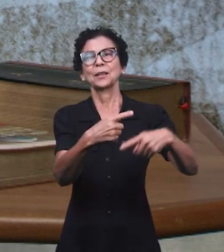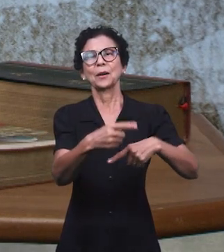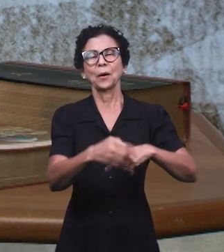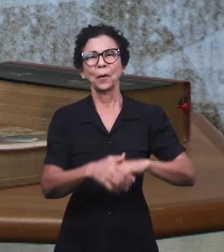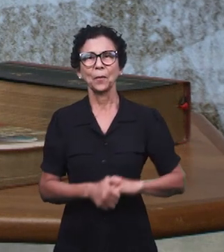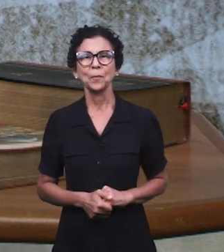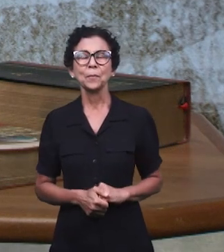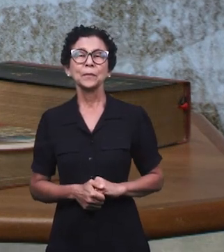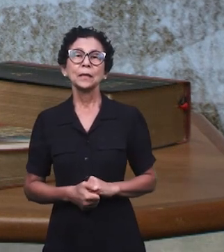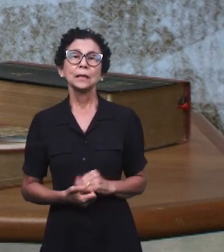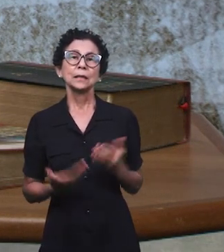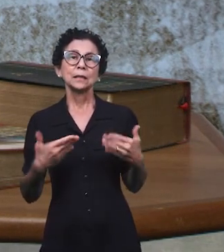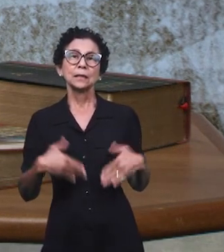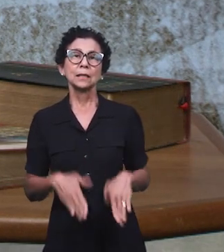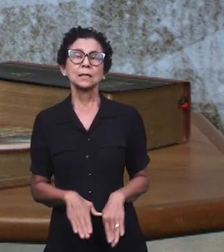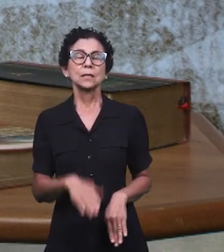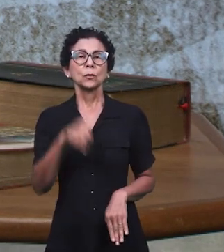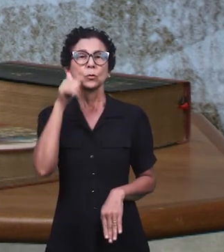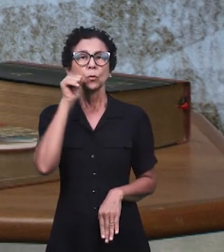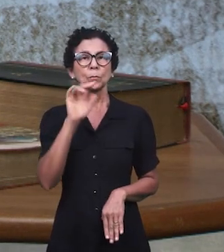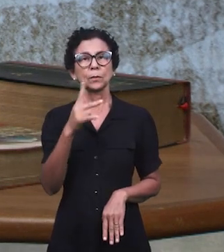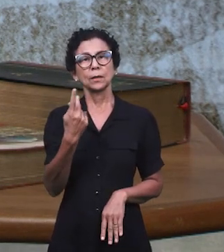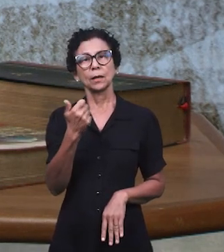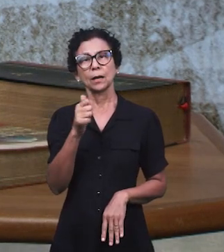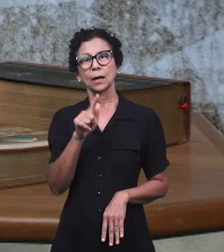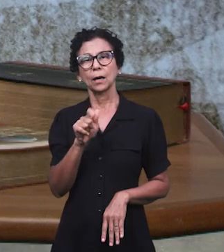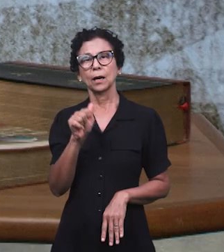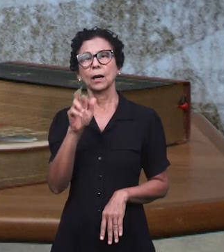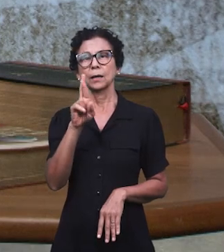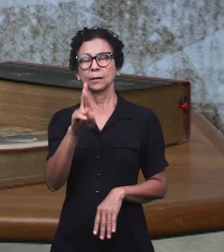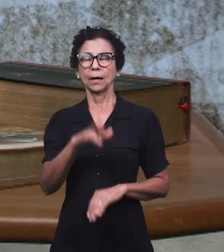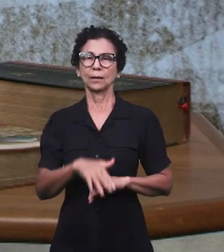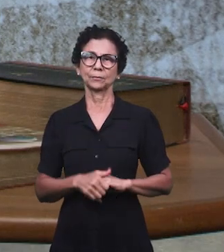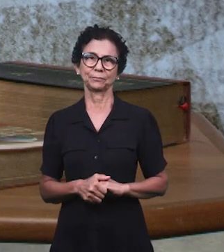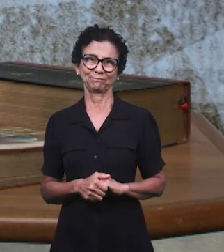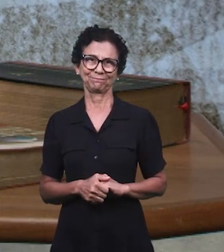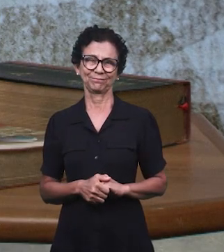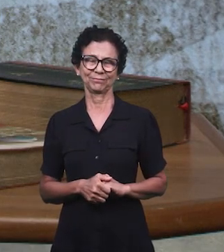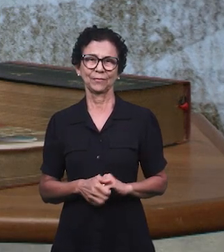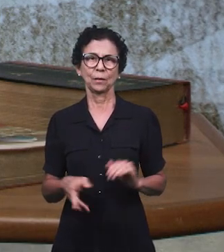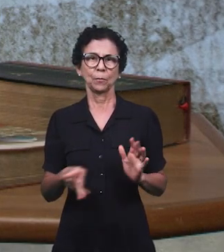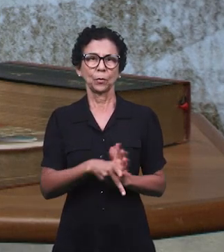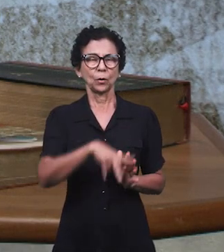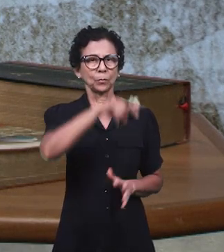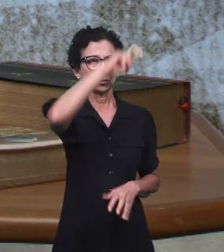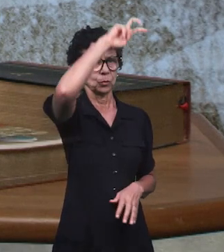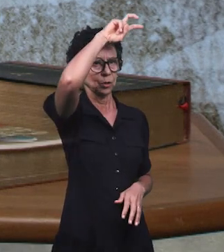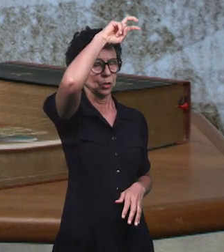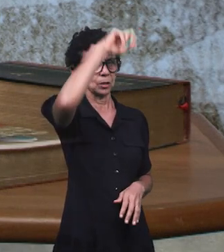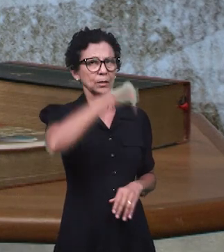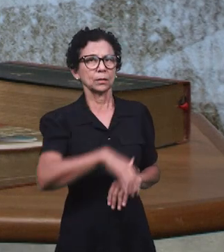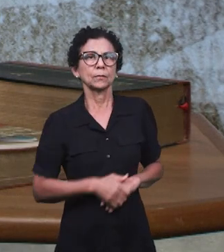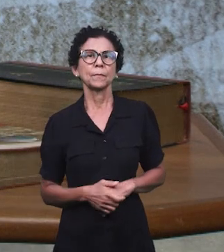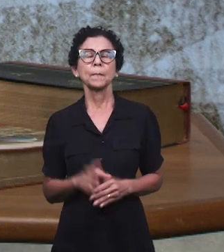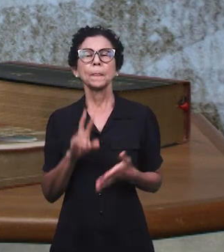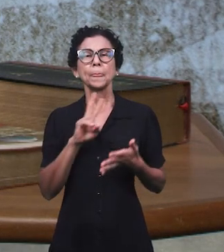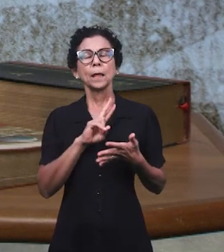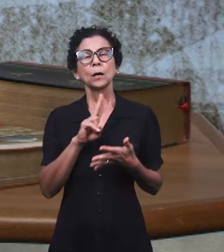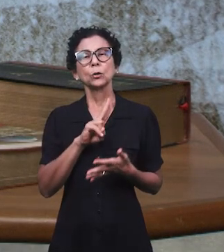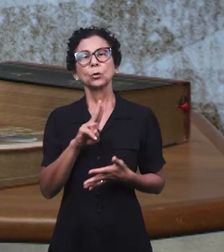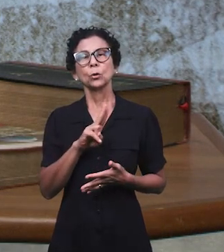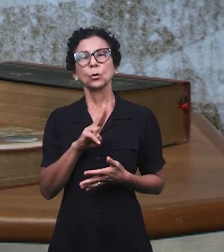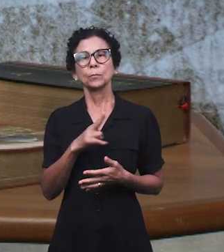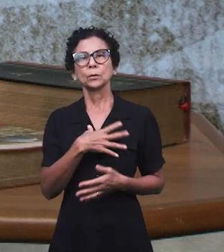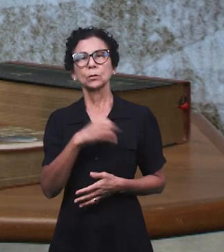Agar, egípcia, deu a Abraão. E estes são os nomes dos filhos de Ismael,